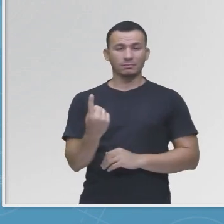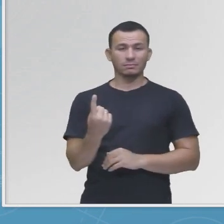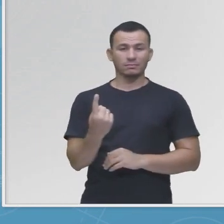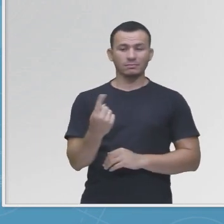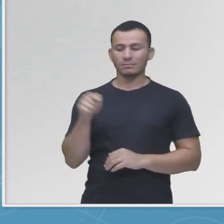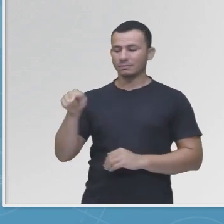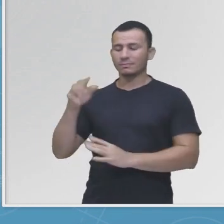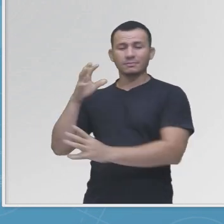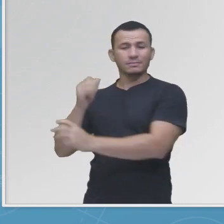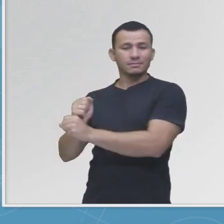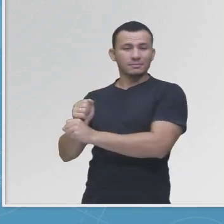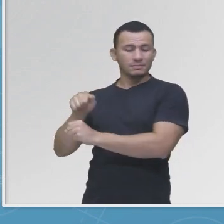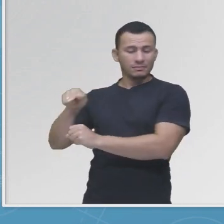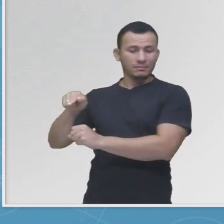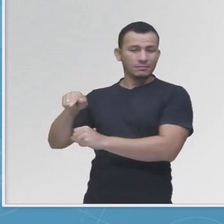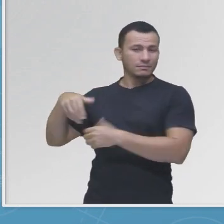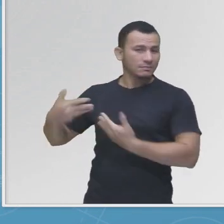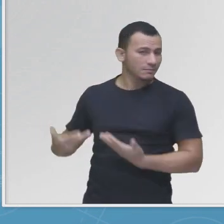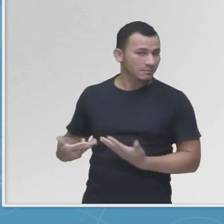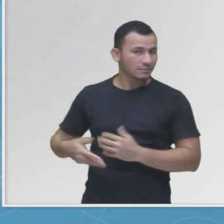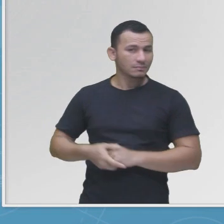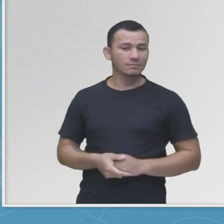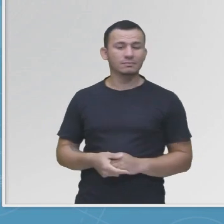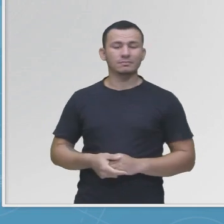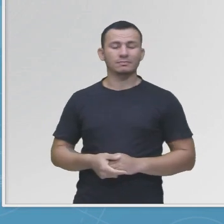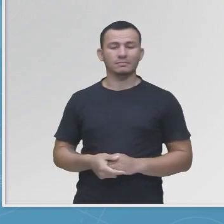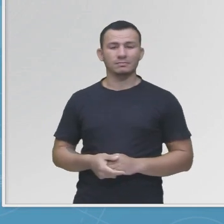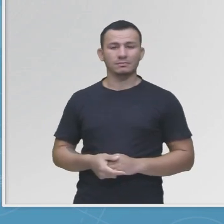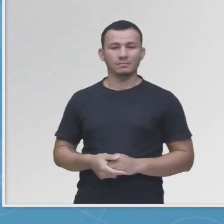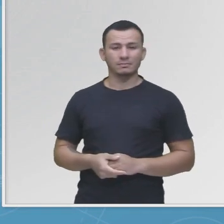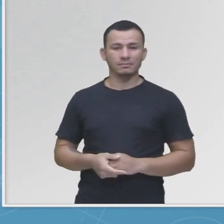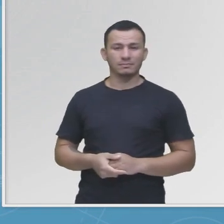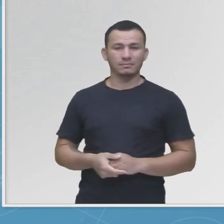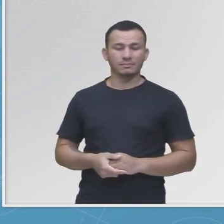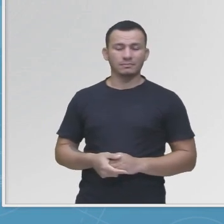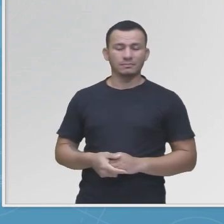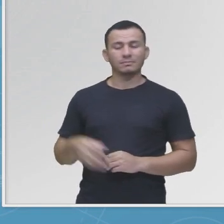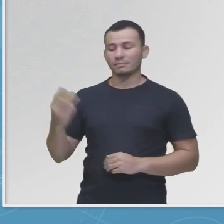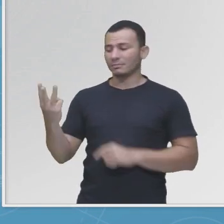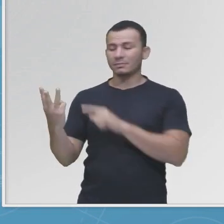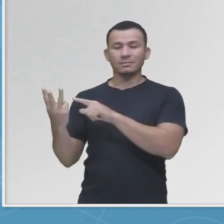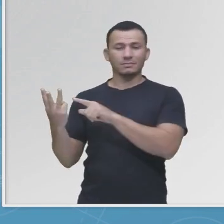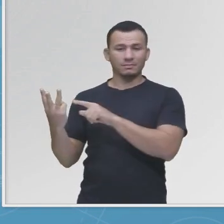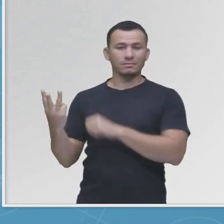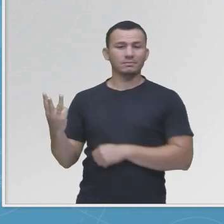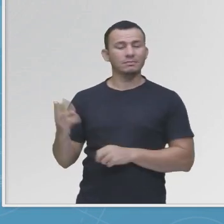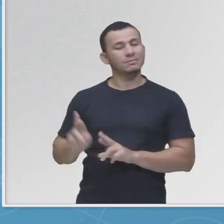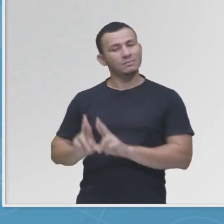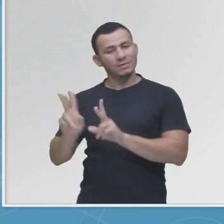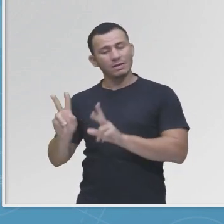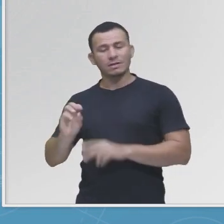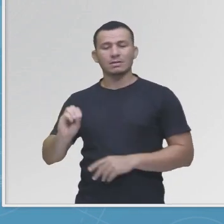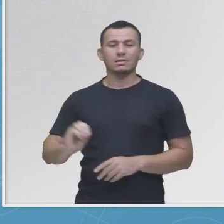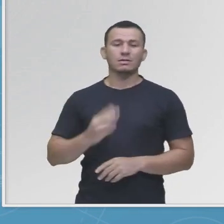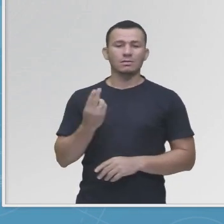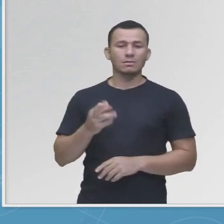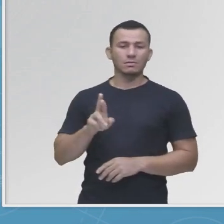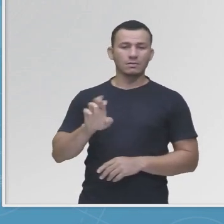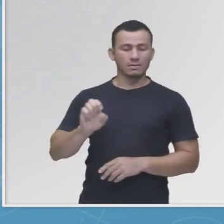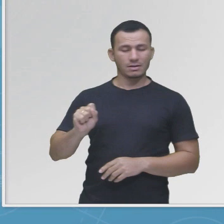a resposta para essa situação, que é a nossa diferença, também chamado de